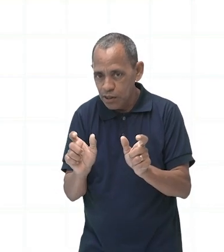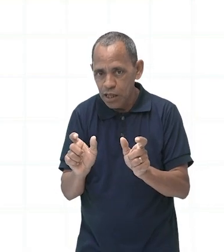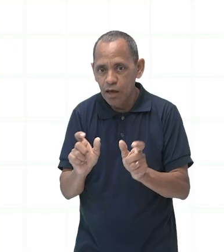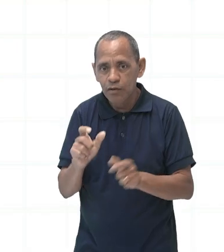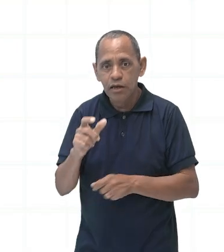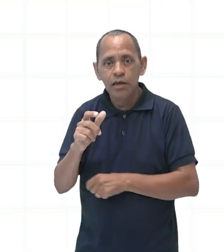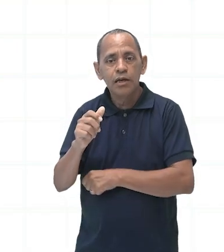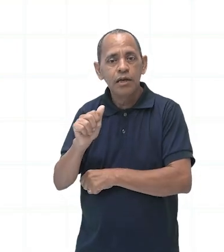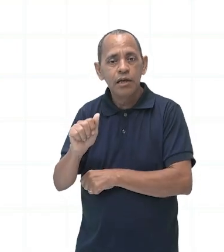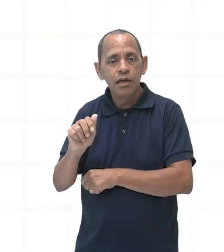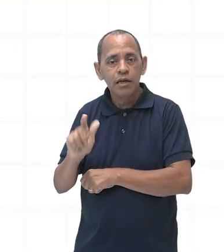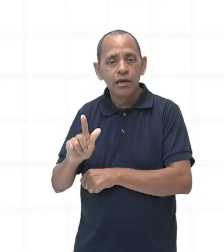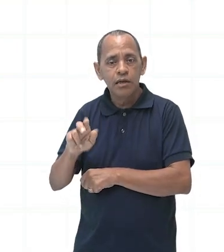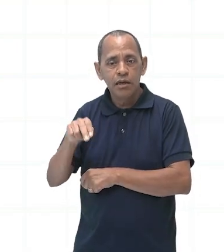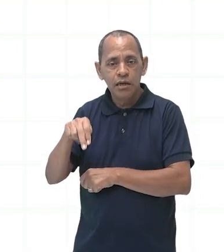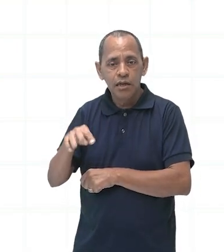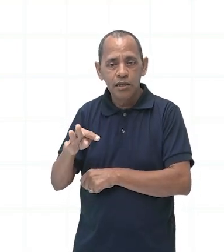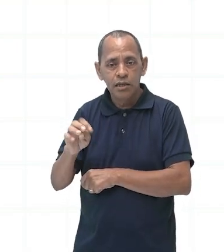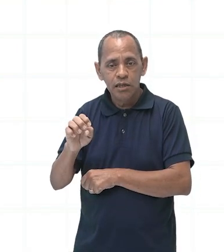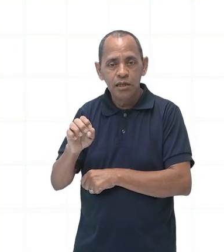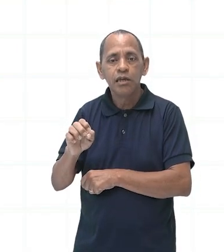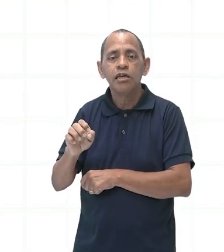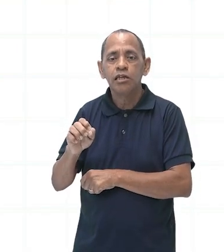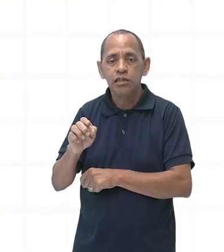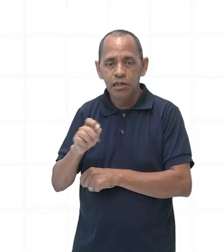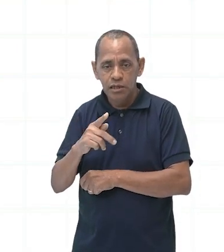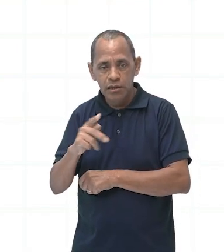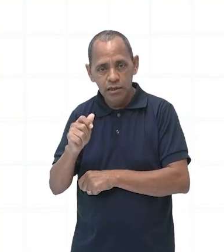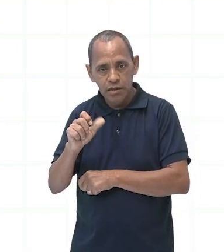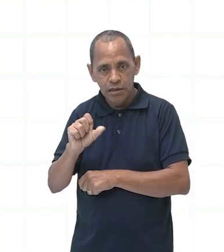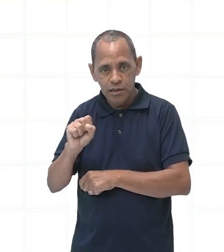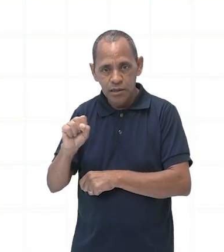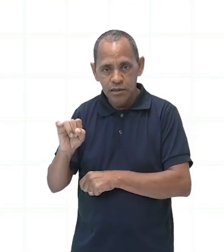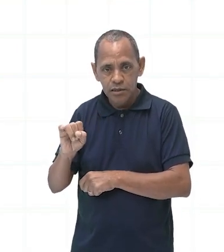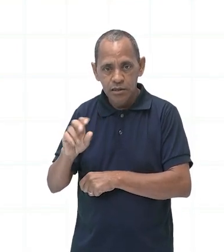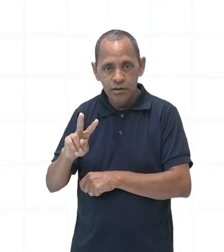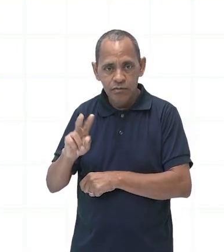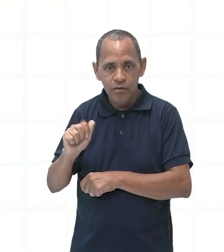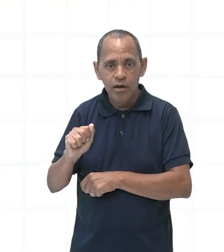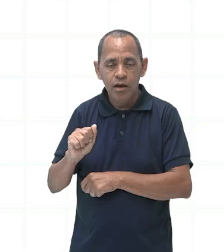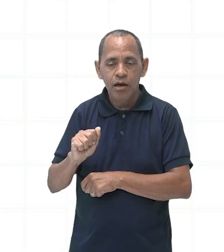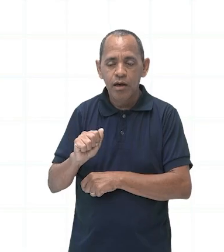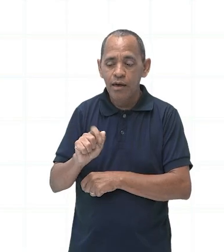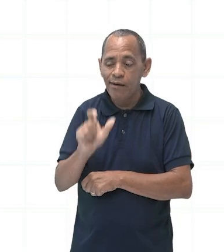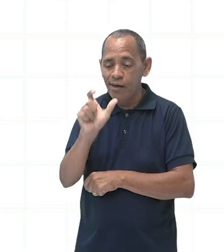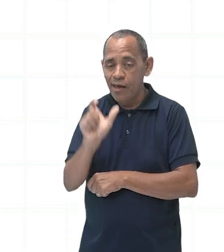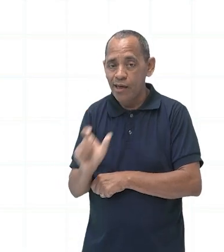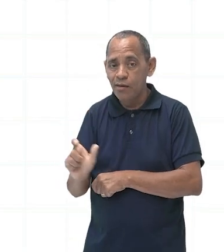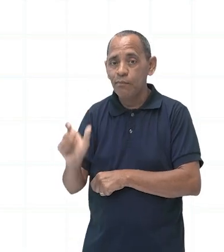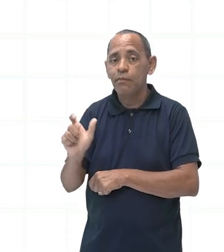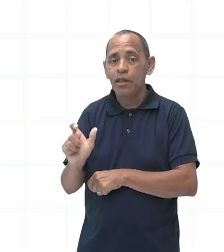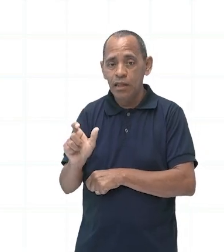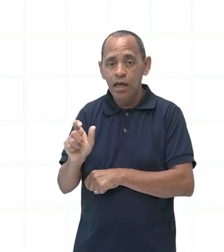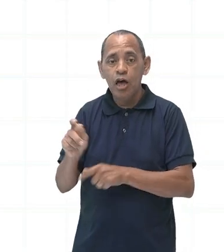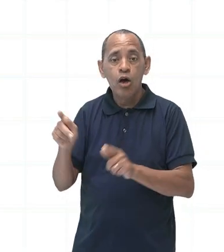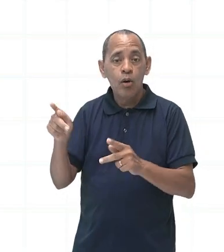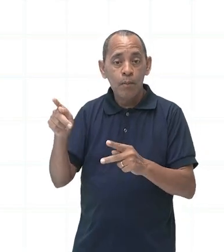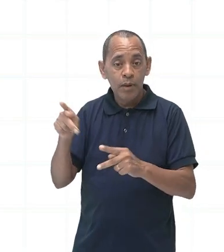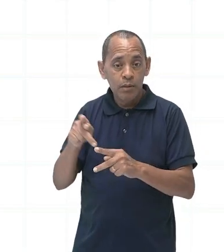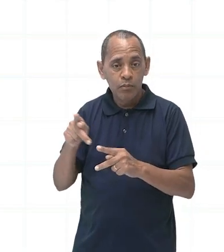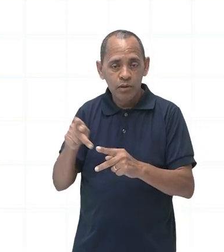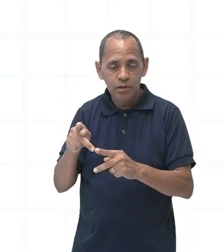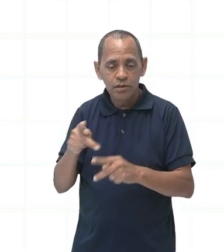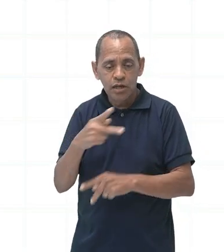rapidamente aqui para nosso conceito. Olhem só, quando a gente dizia que normalmente o agente da passiva vem